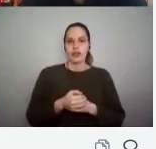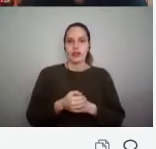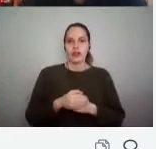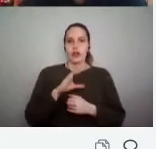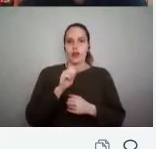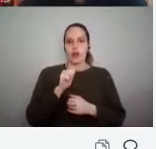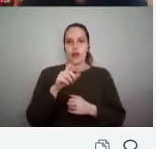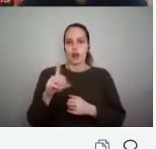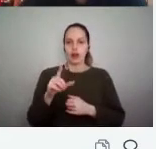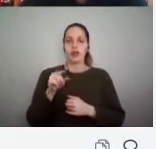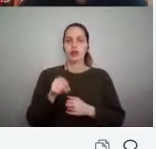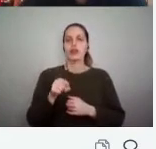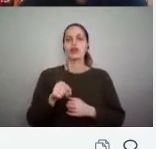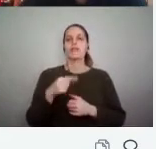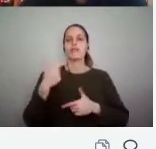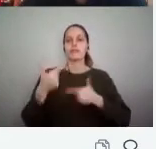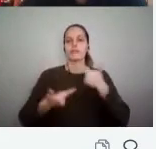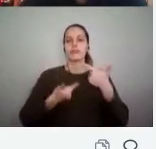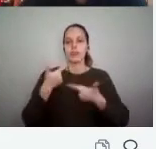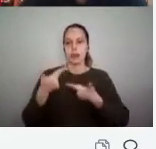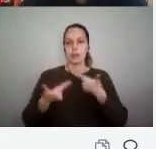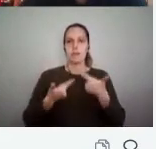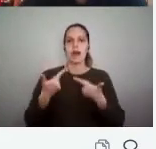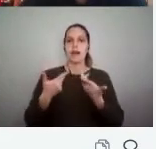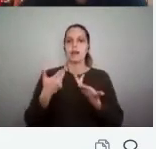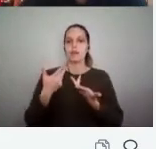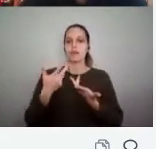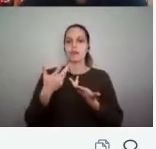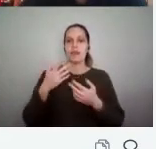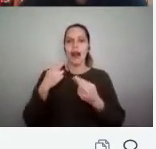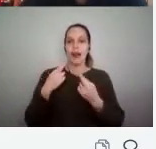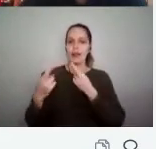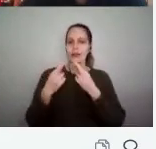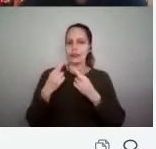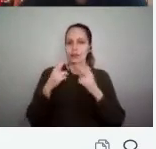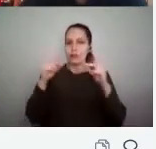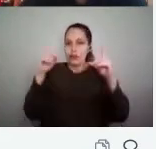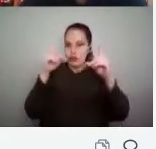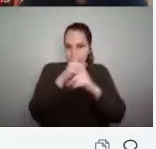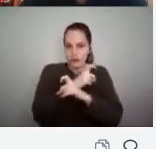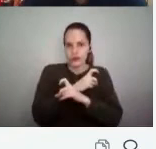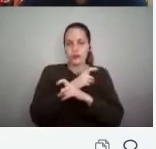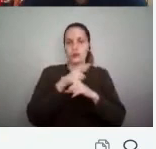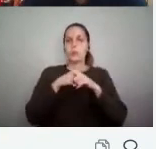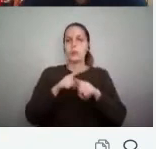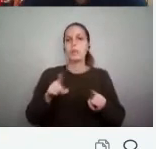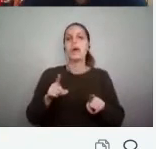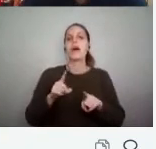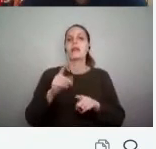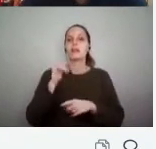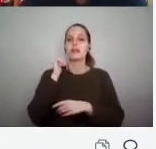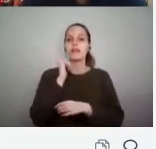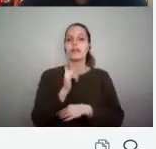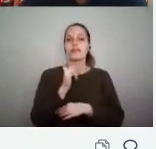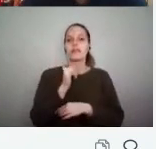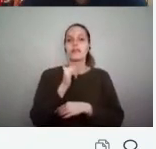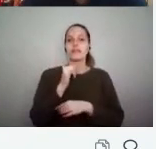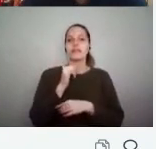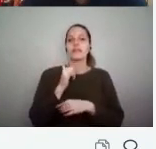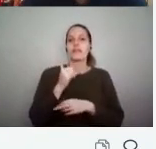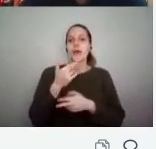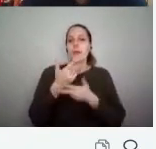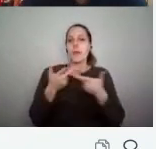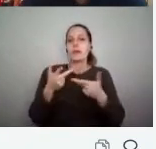atua em questões que agudizam, né, nas nossas relações, mas que dão notícias de questões que podem tramitar latentes,